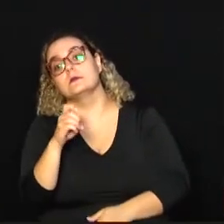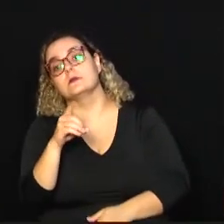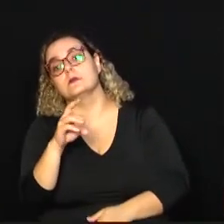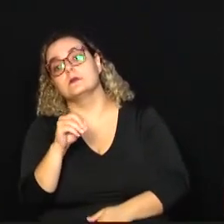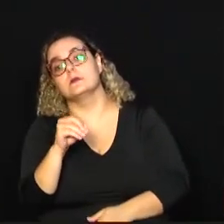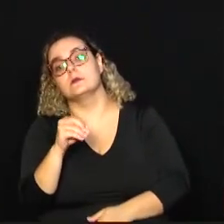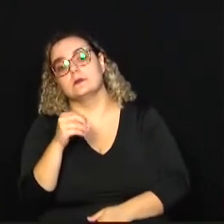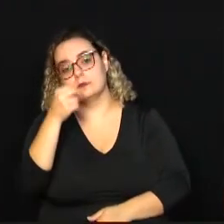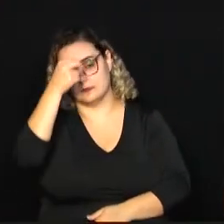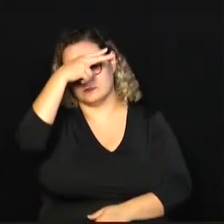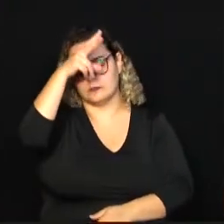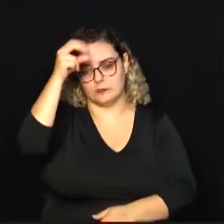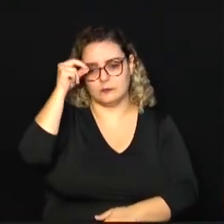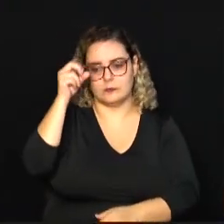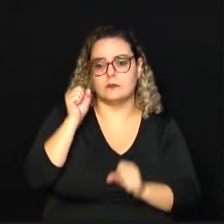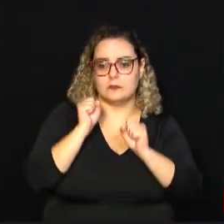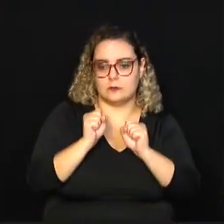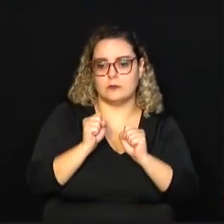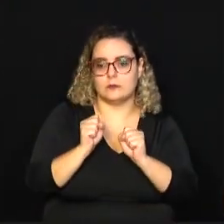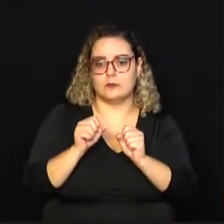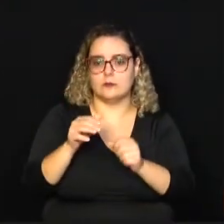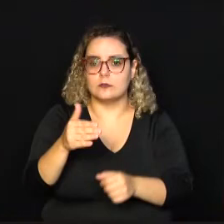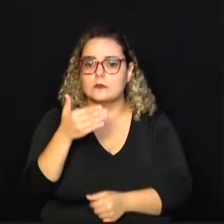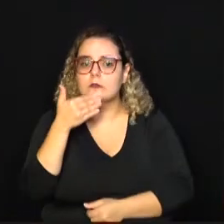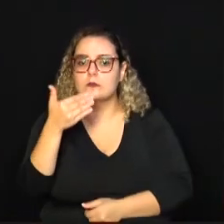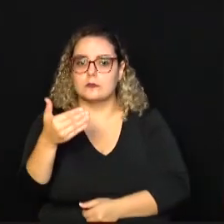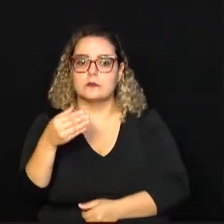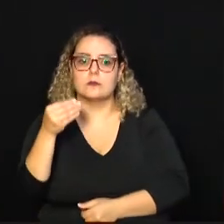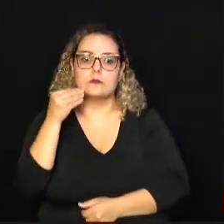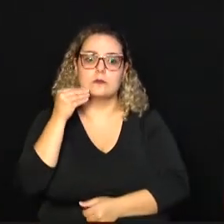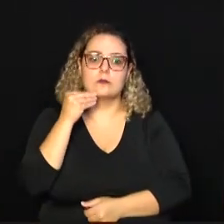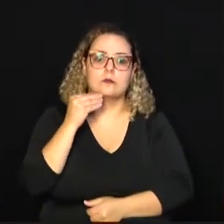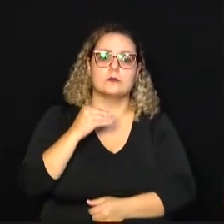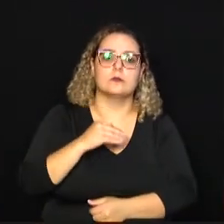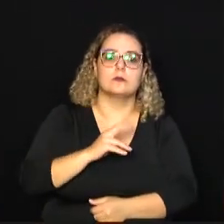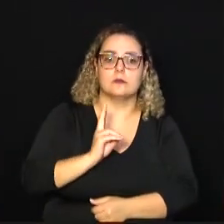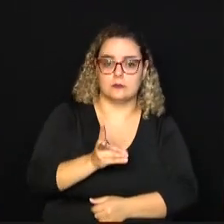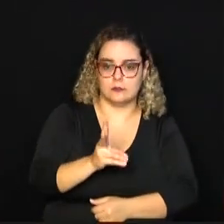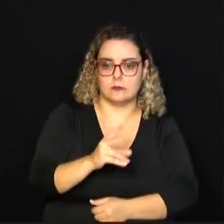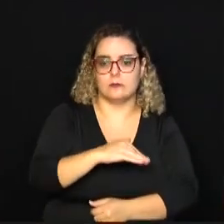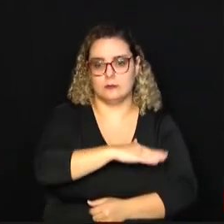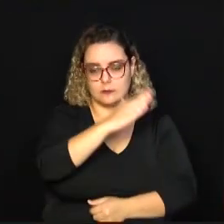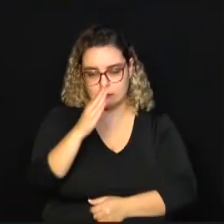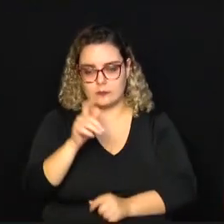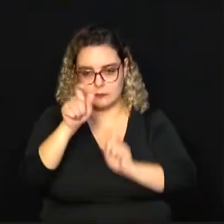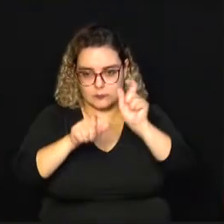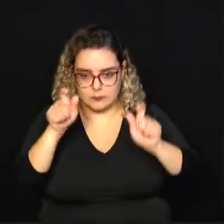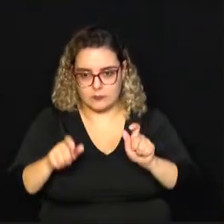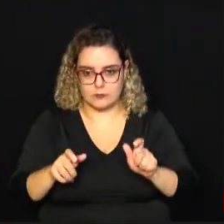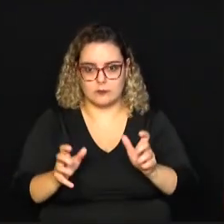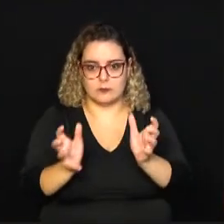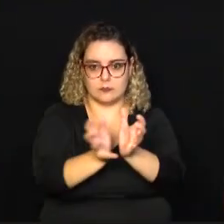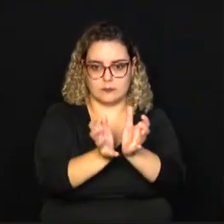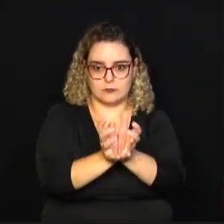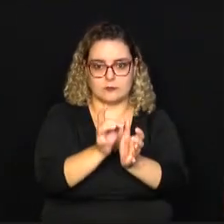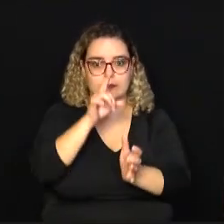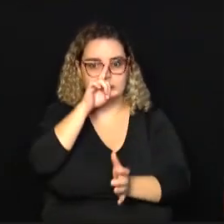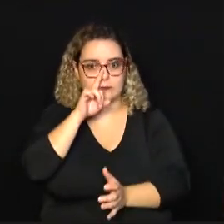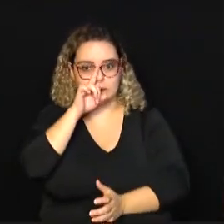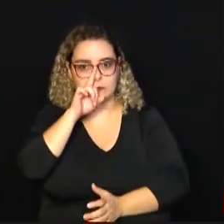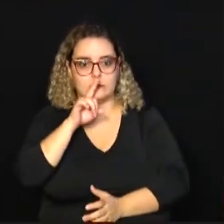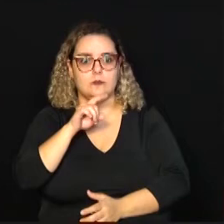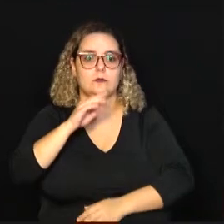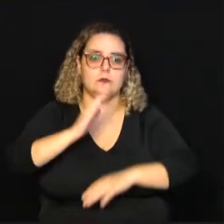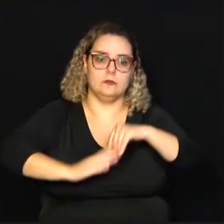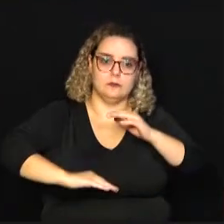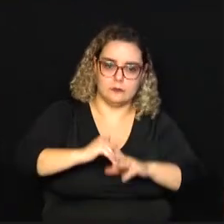uma quantidade suficiente para que seja feito testes periódicos na população, principalmente nos grupos prioritários, como profissionais da